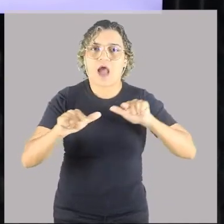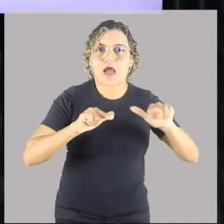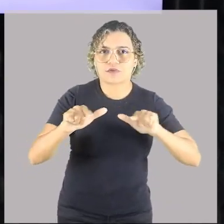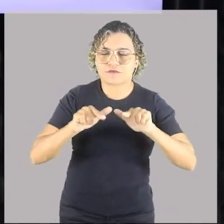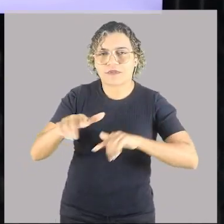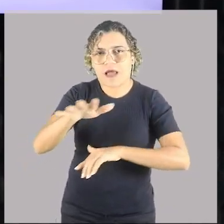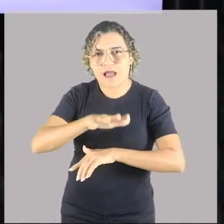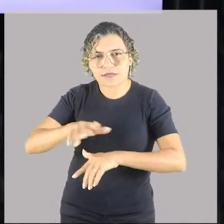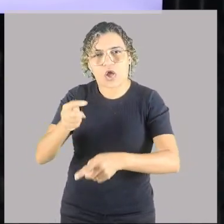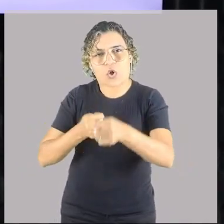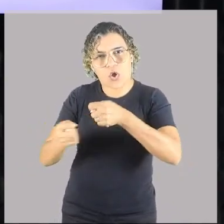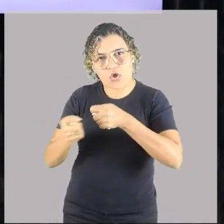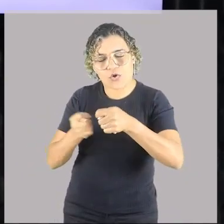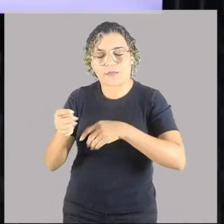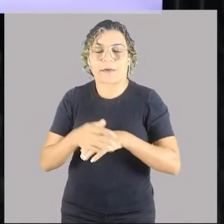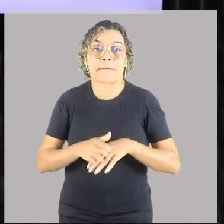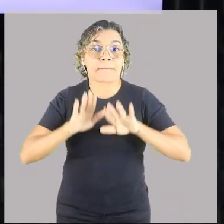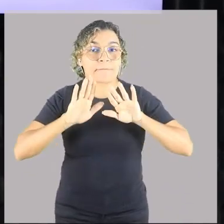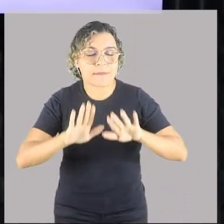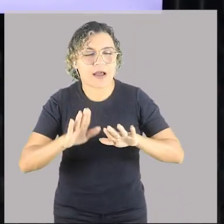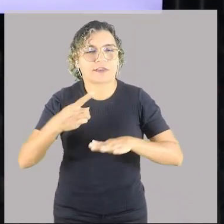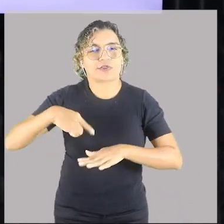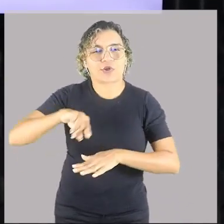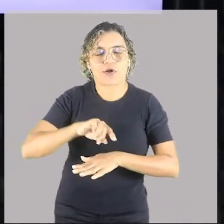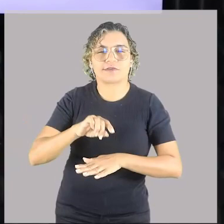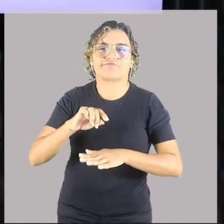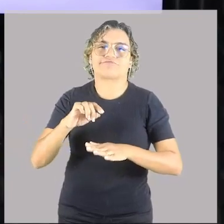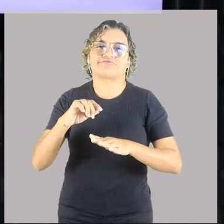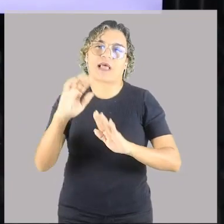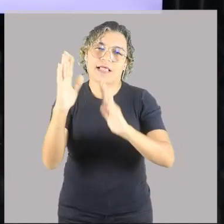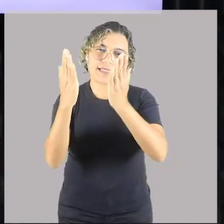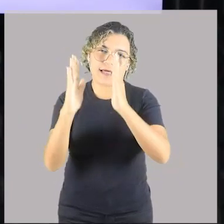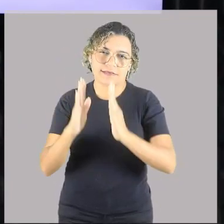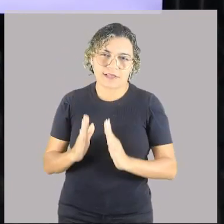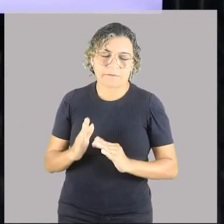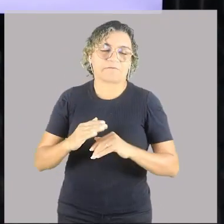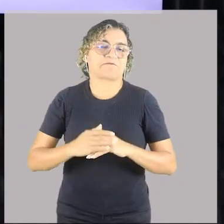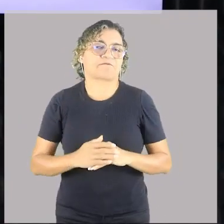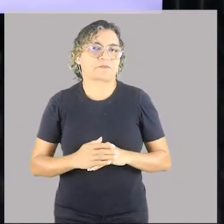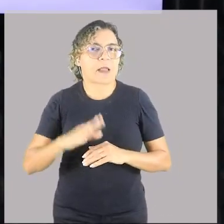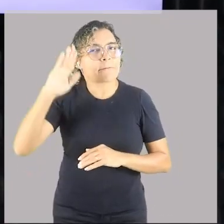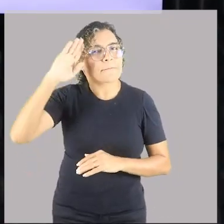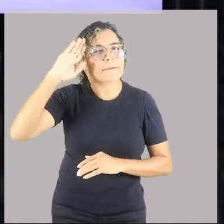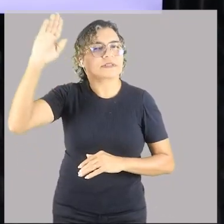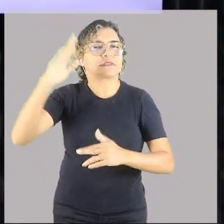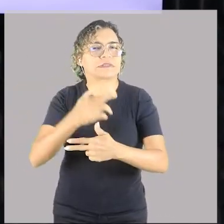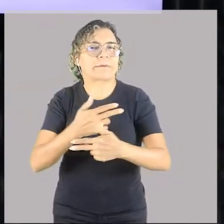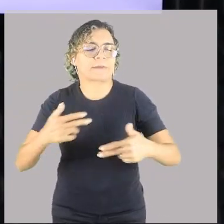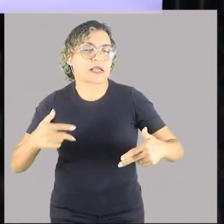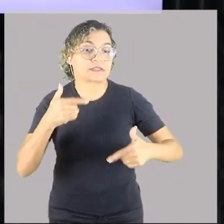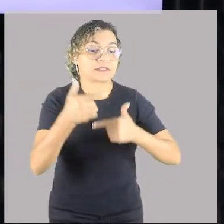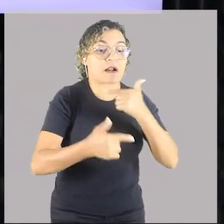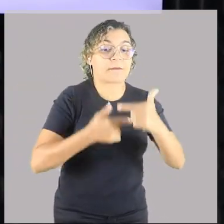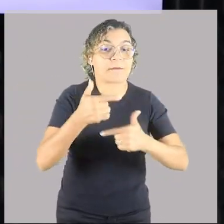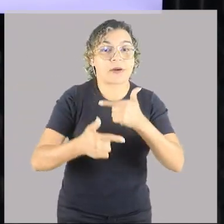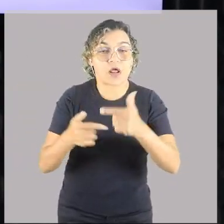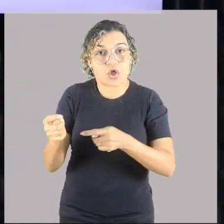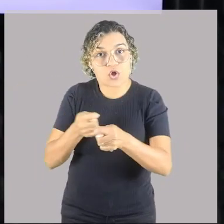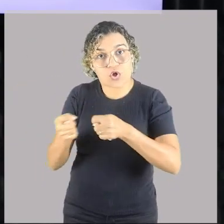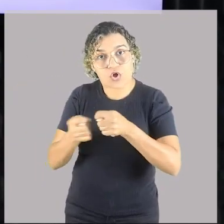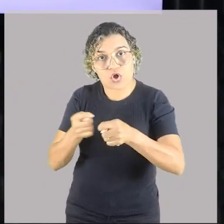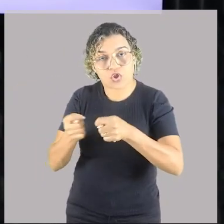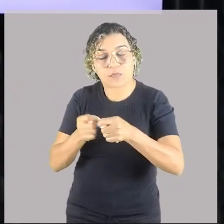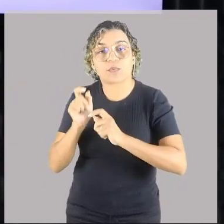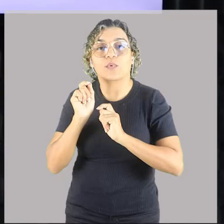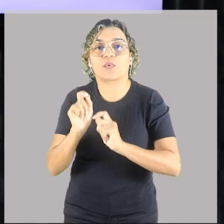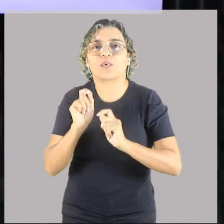atividades econômicas. Porém, nós temos que fazer a seguinte análise. Quais são as principais atividades econômicas que, de